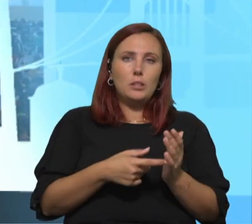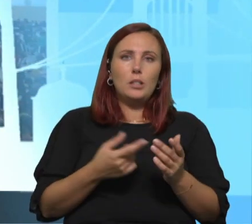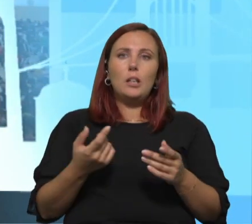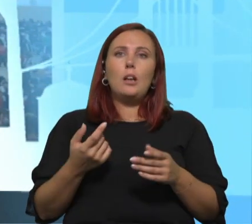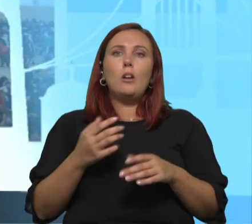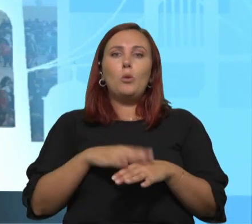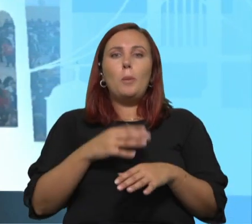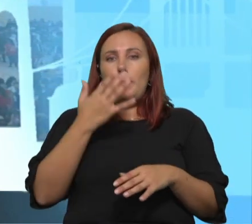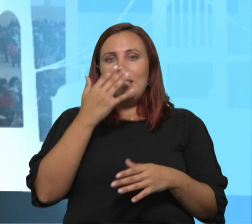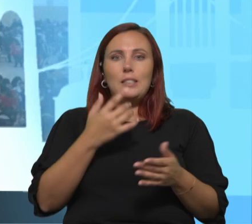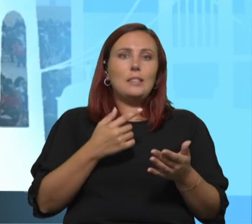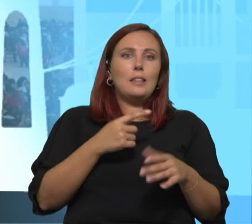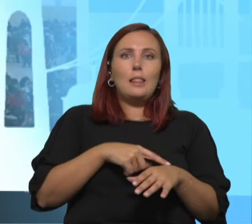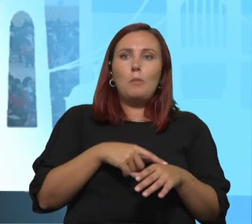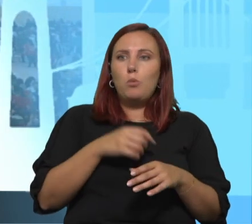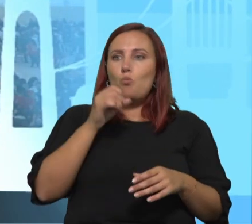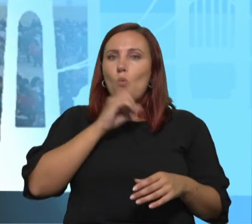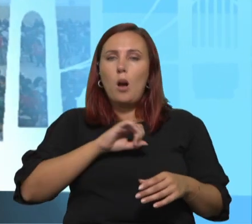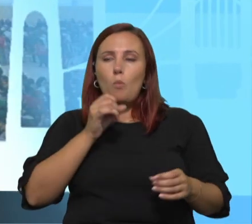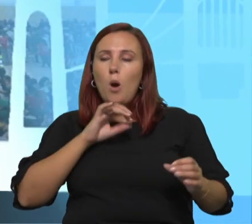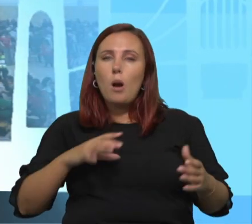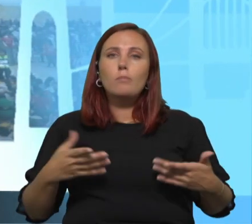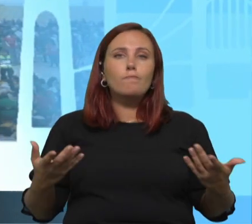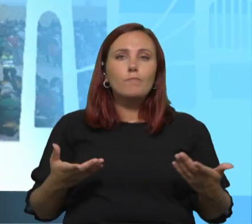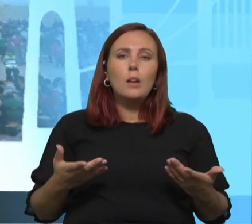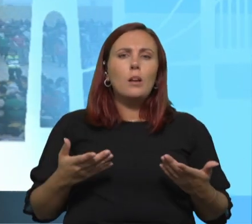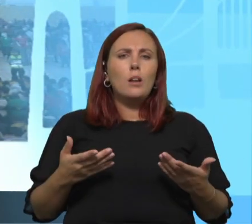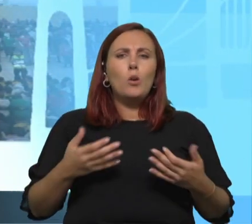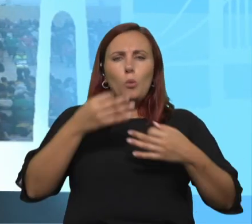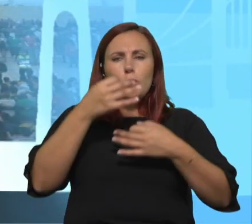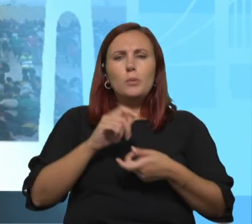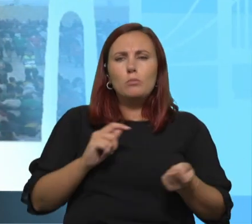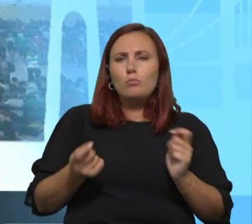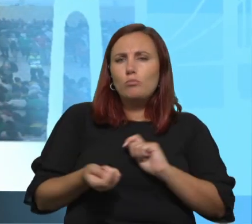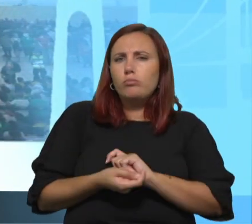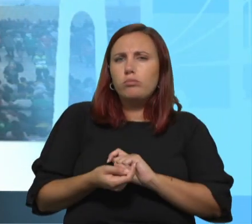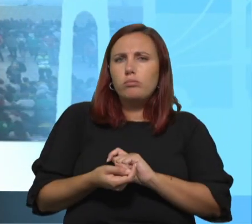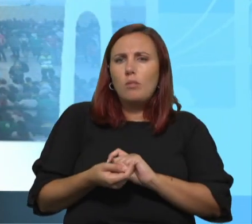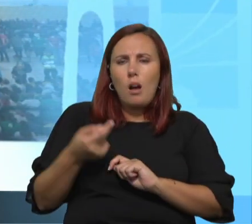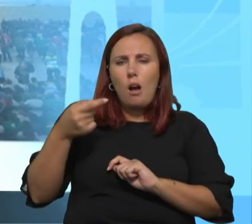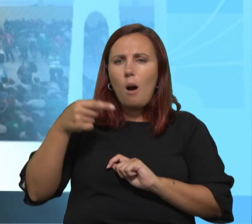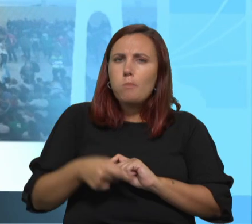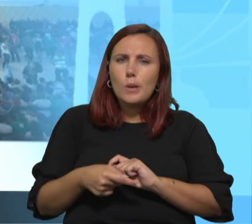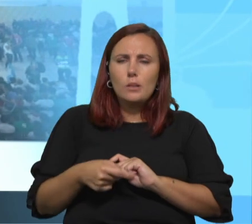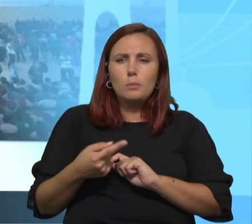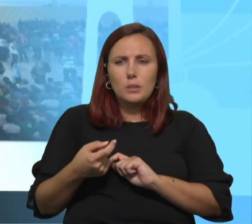falta de tempo para tudo? Há aqui uma mudança de paradigma, diria quase radical, que é necessário